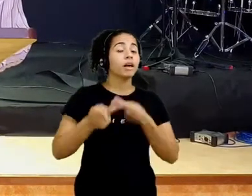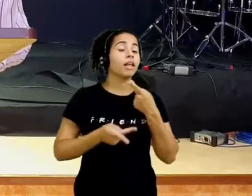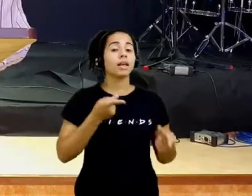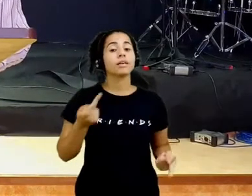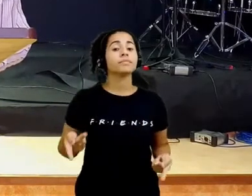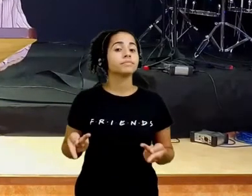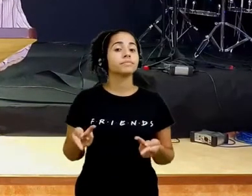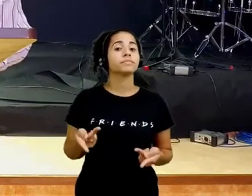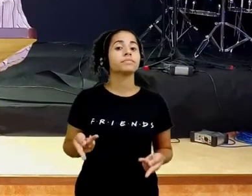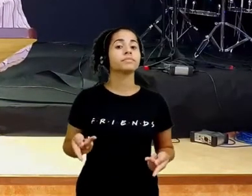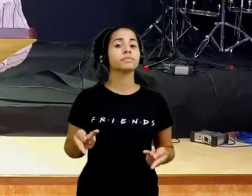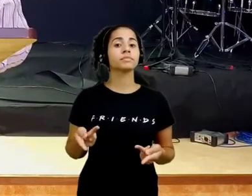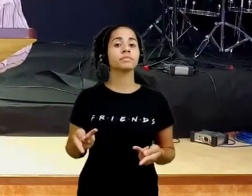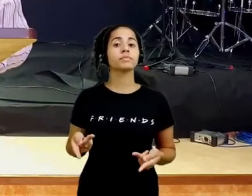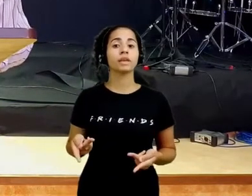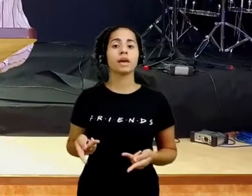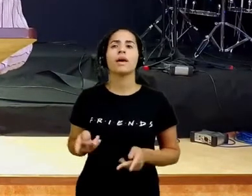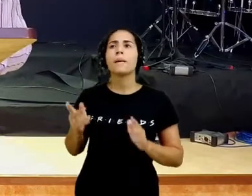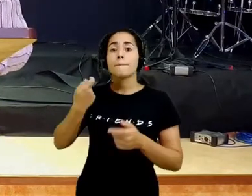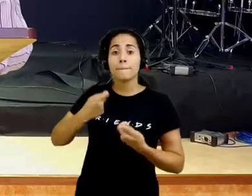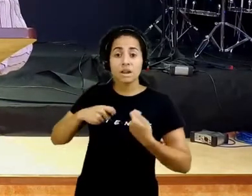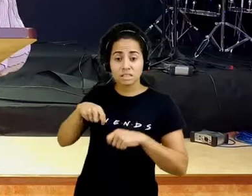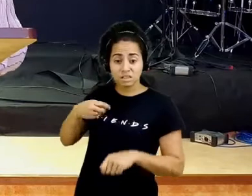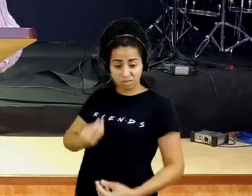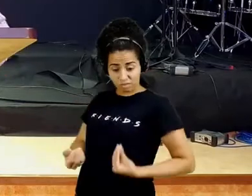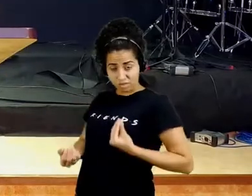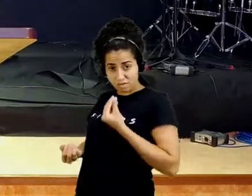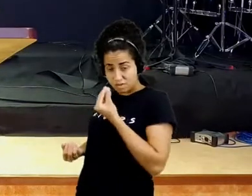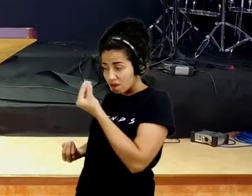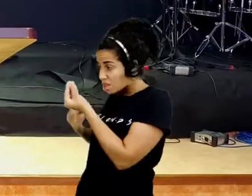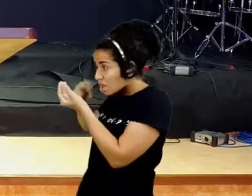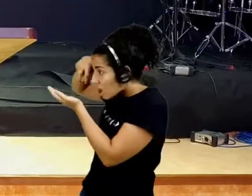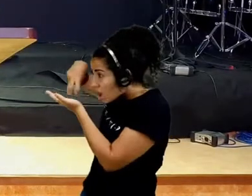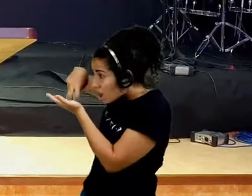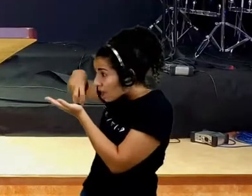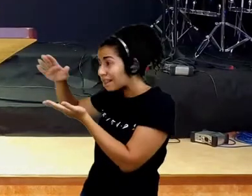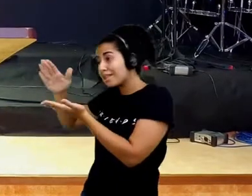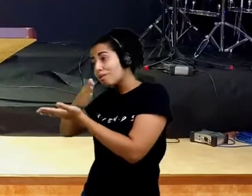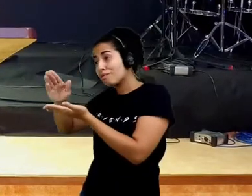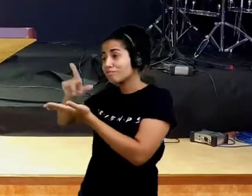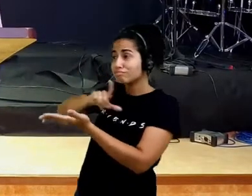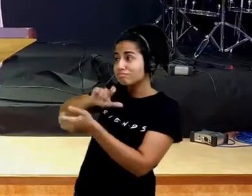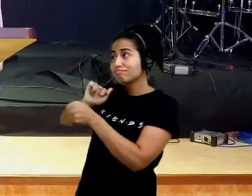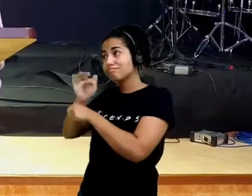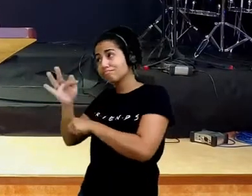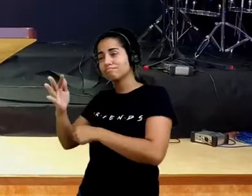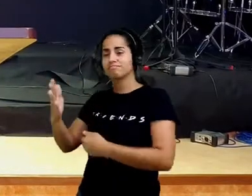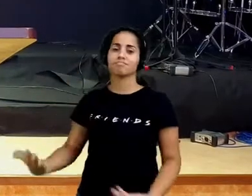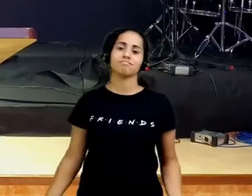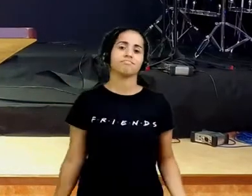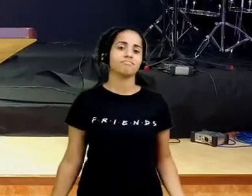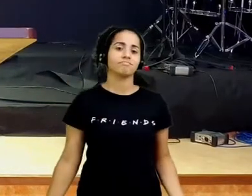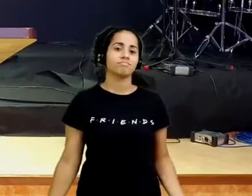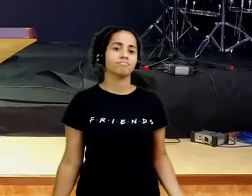diz, ponha a boca num pó, talvez ainda haja esperança, queridos.